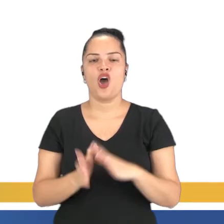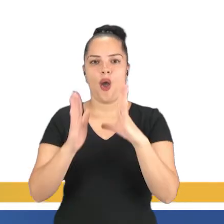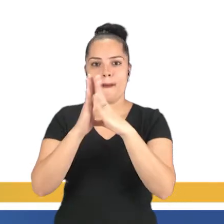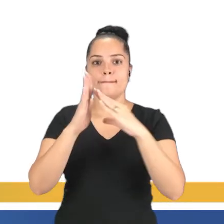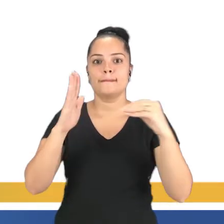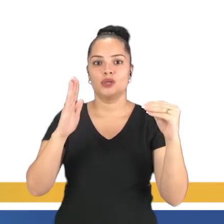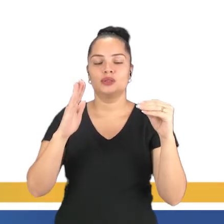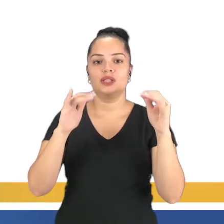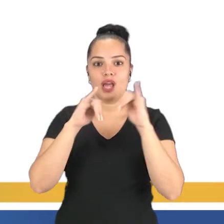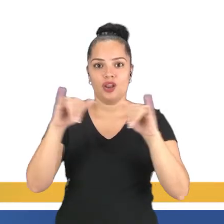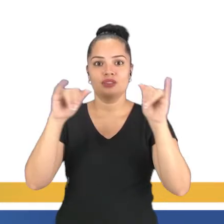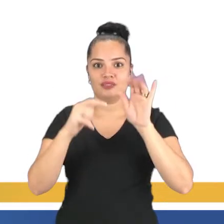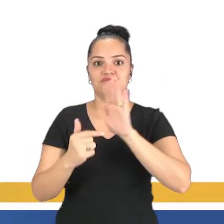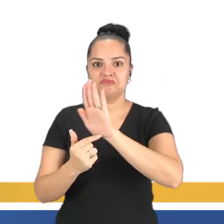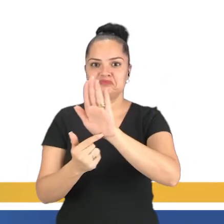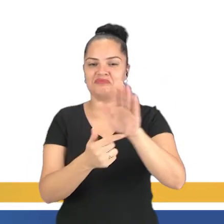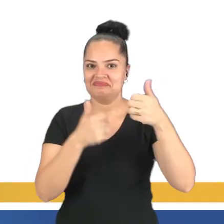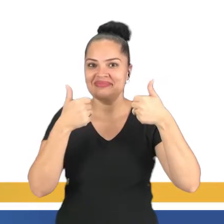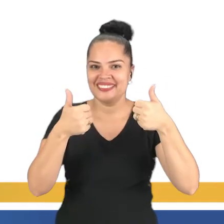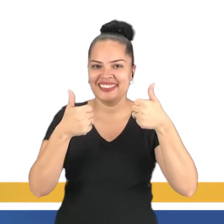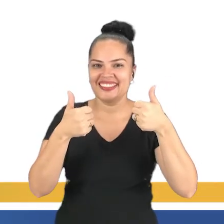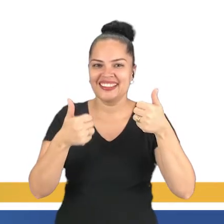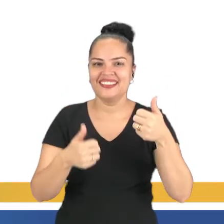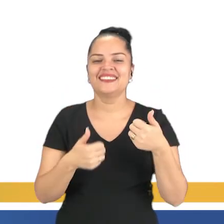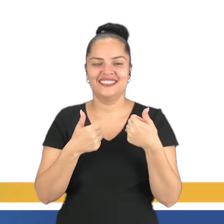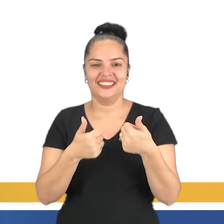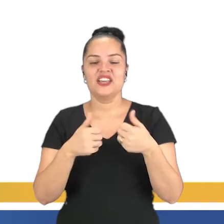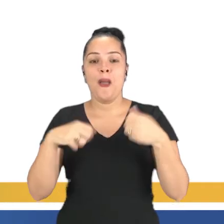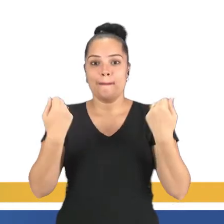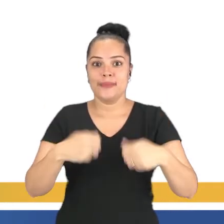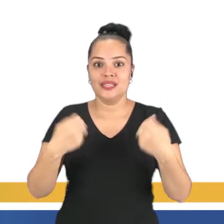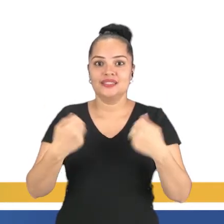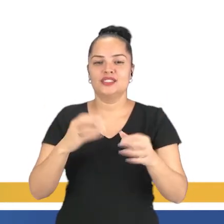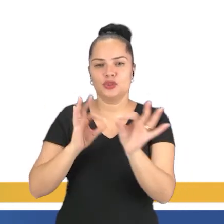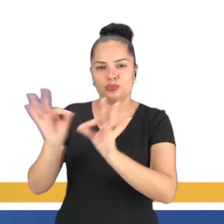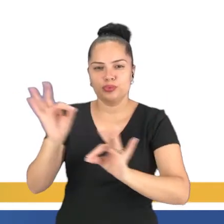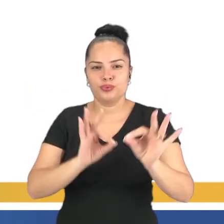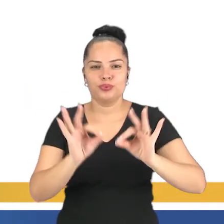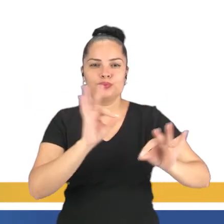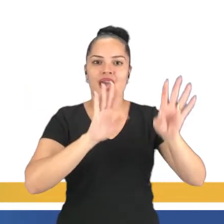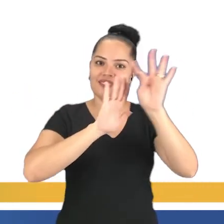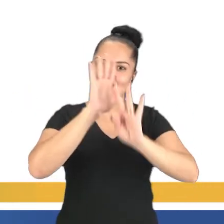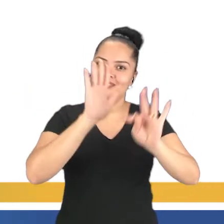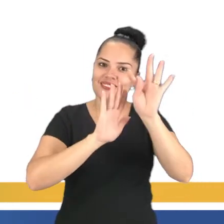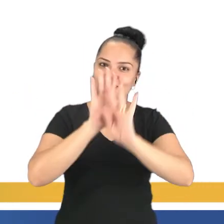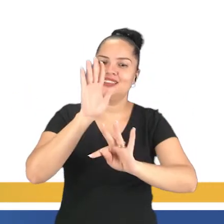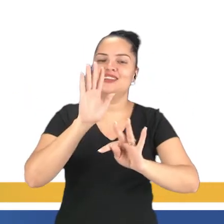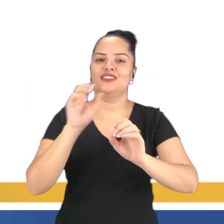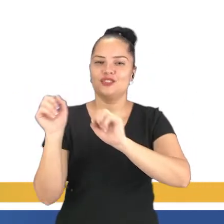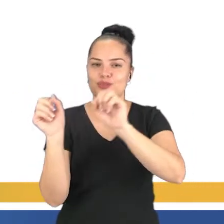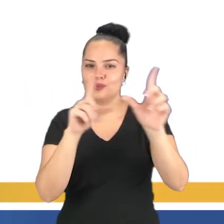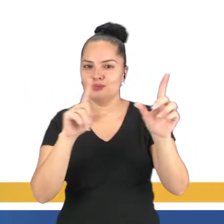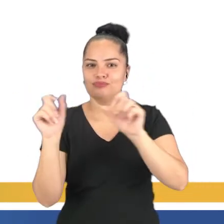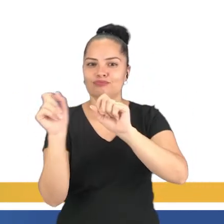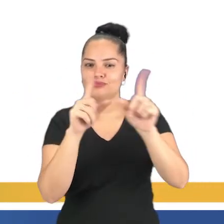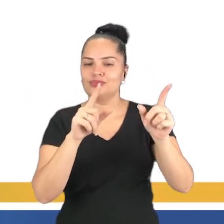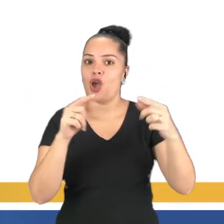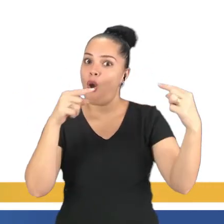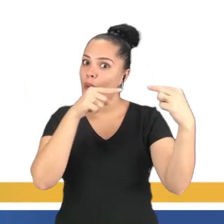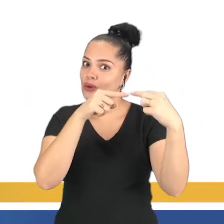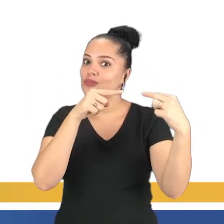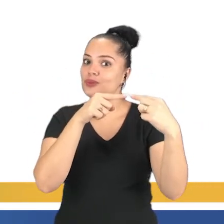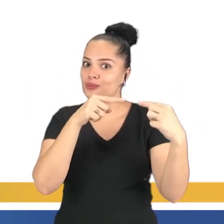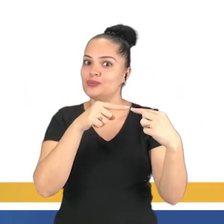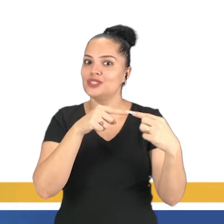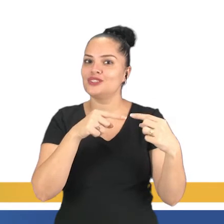Modelos infográficos, legal, não é? Todos esses formatos precisam distribuir textos e elementos gráficos, harmonicamente,